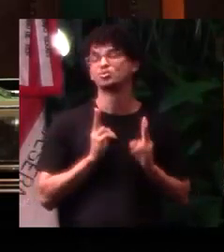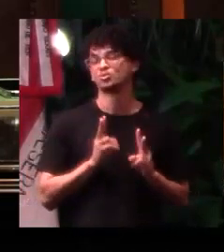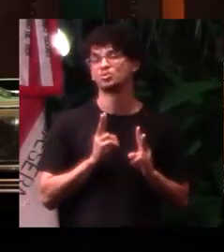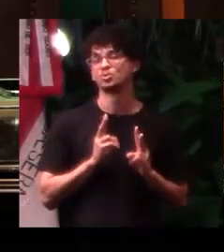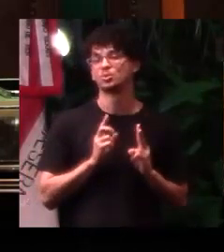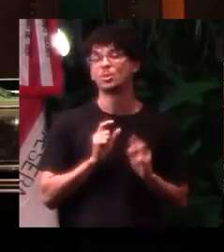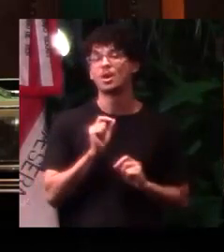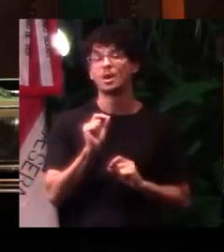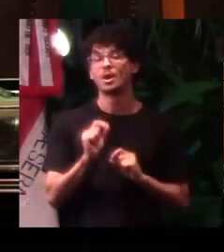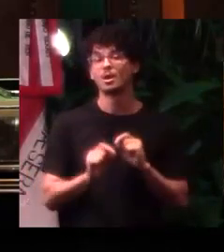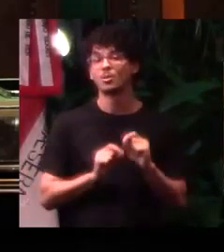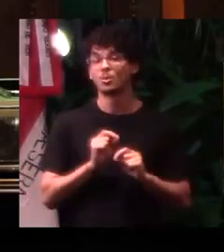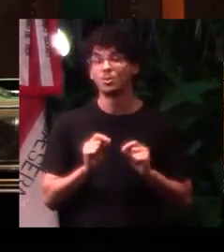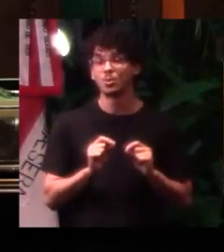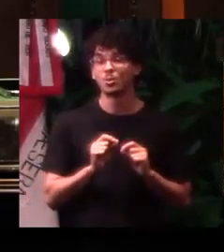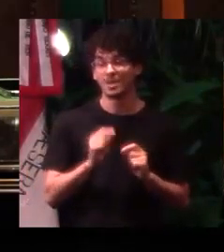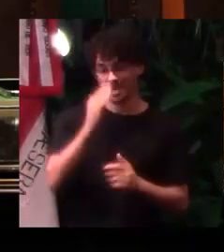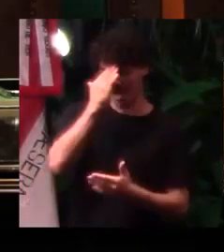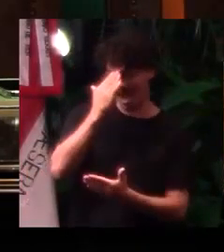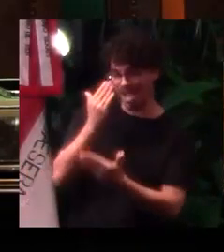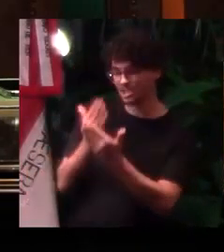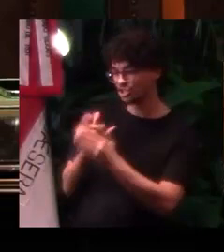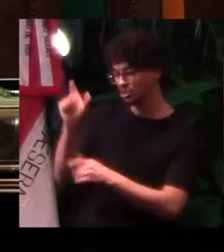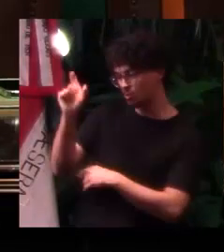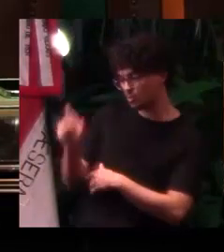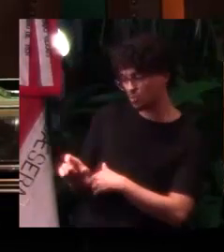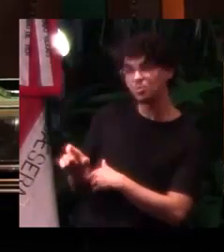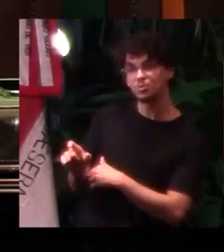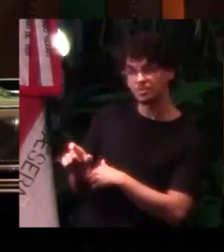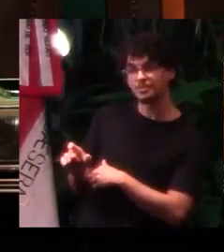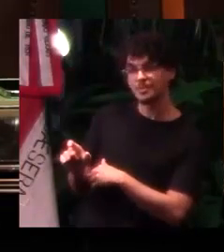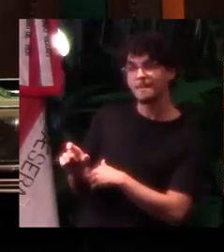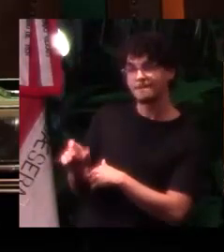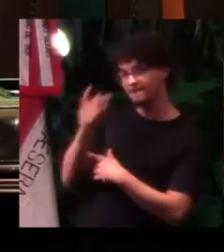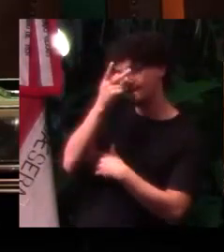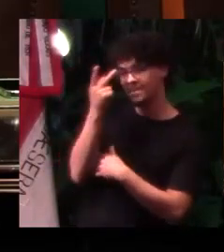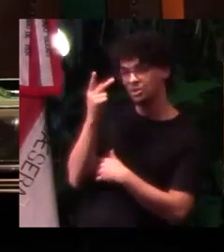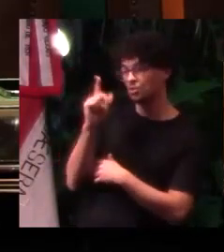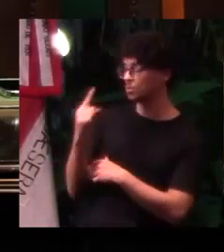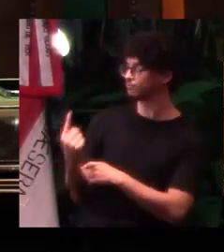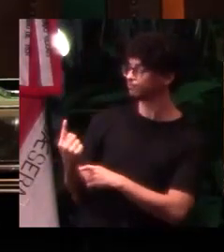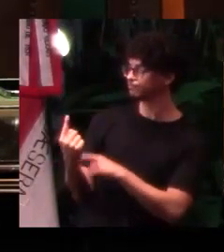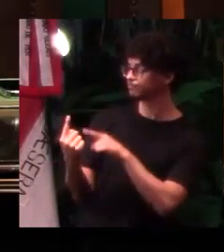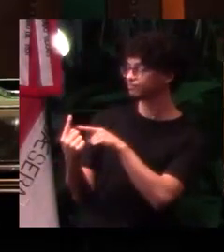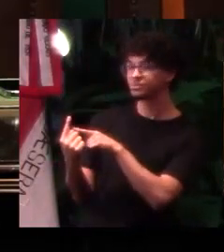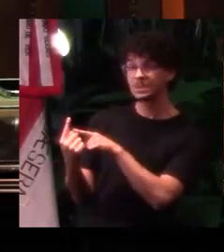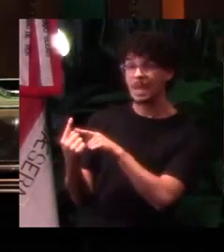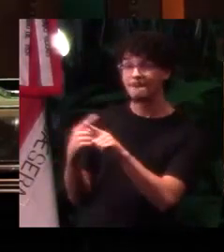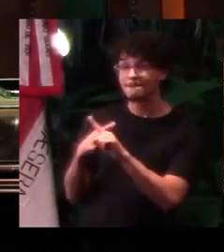absurda no indivíduo e podendo ser negada por ele.